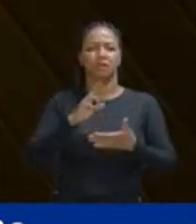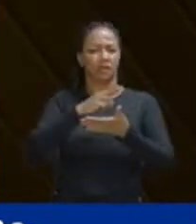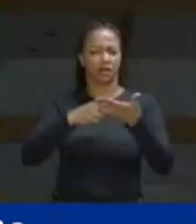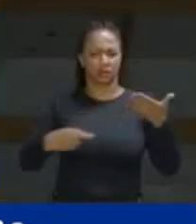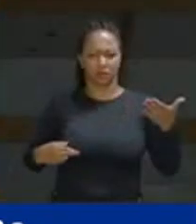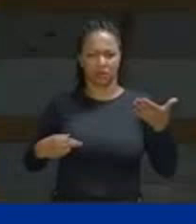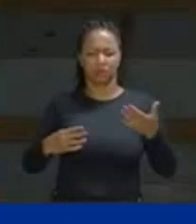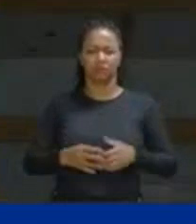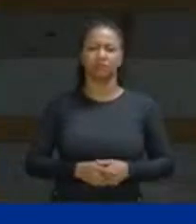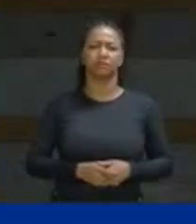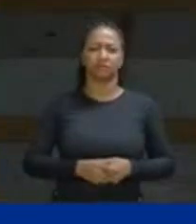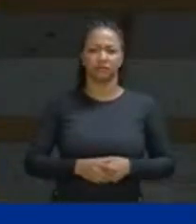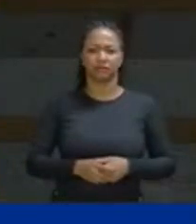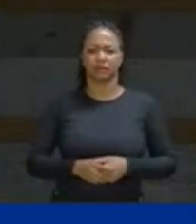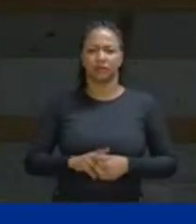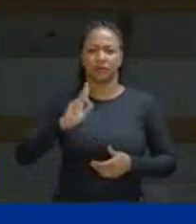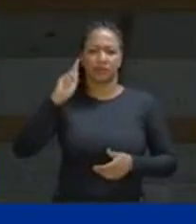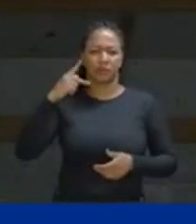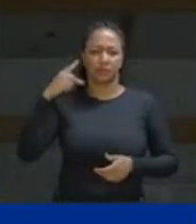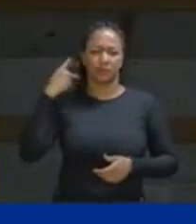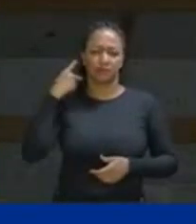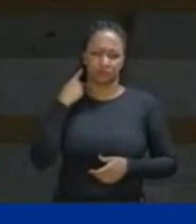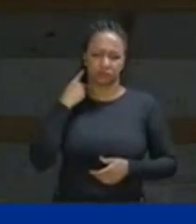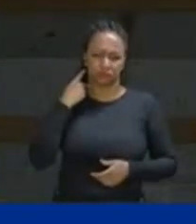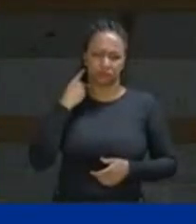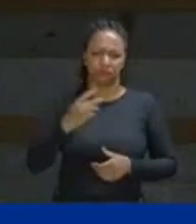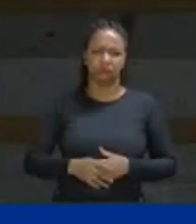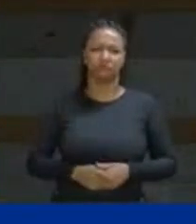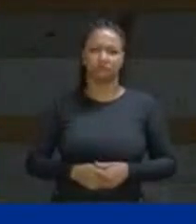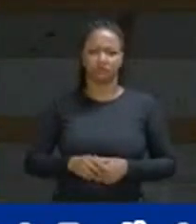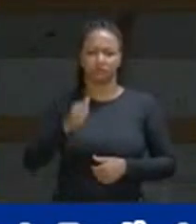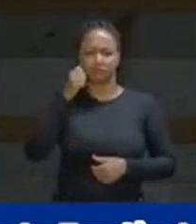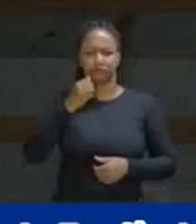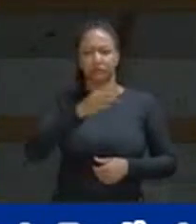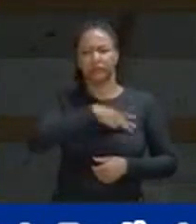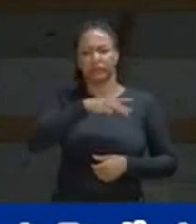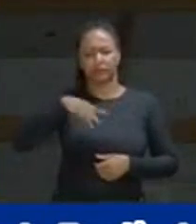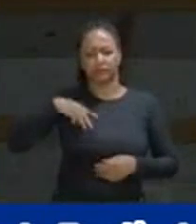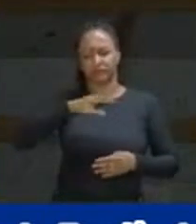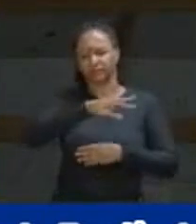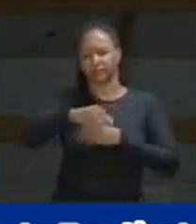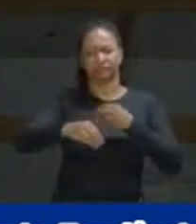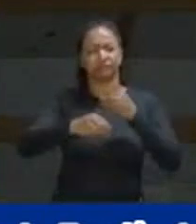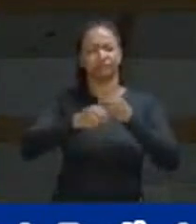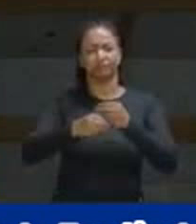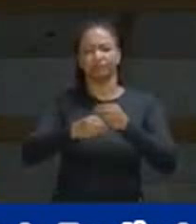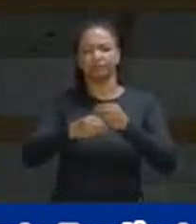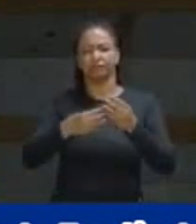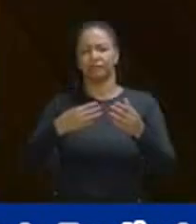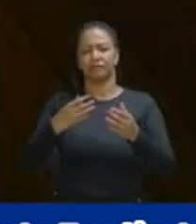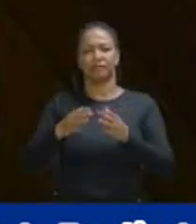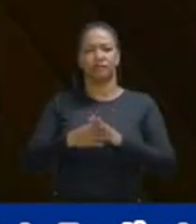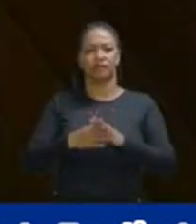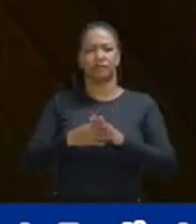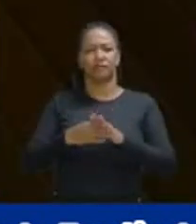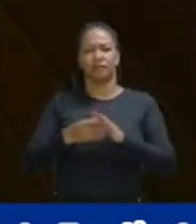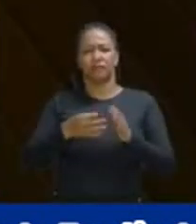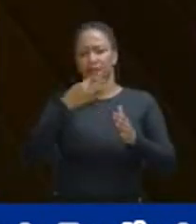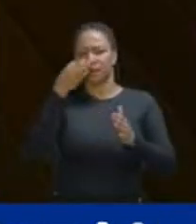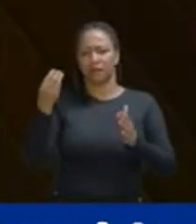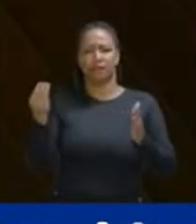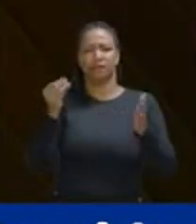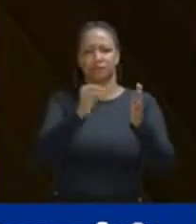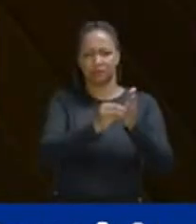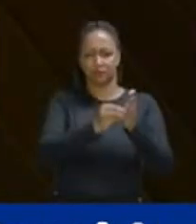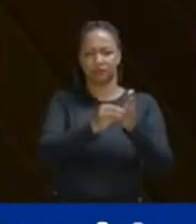relatório. Senhora Procuradora. O Ministério Público reitera os termos do parecer, Excelência. Pode prosseguir,